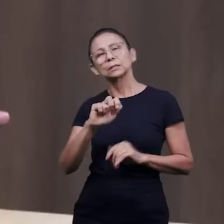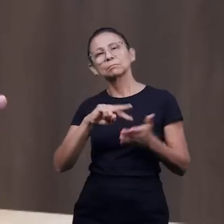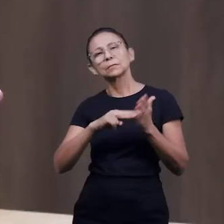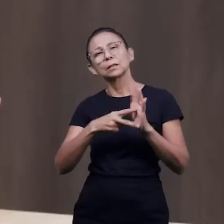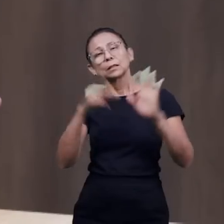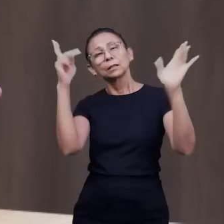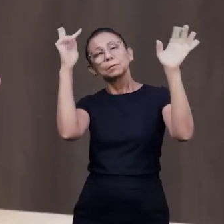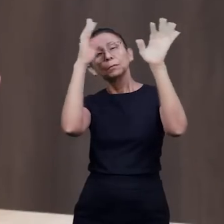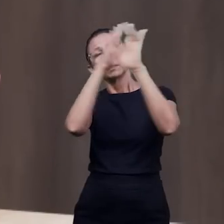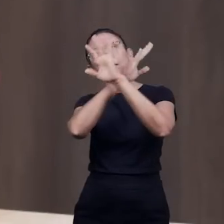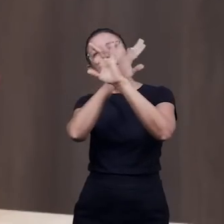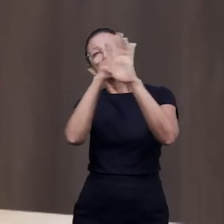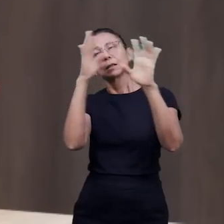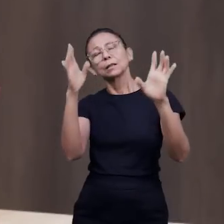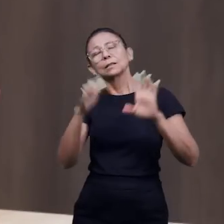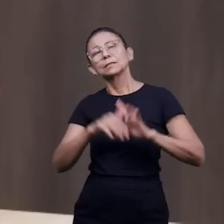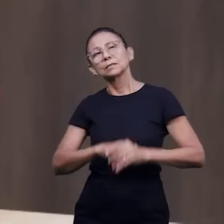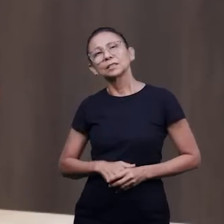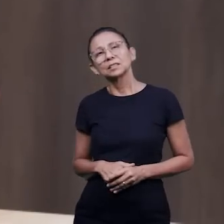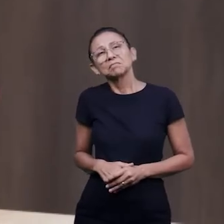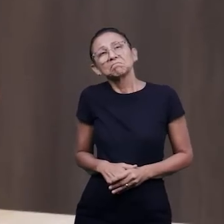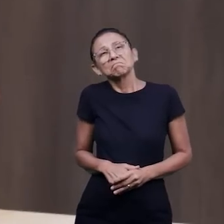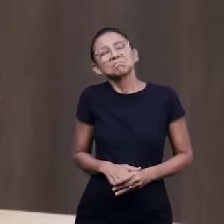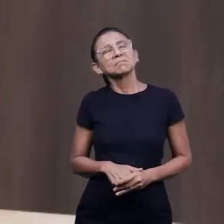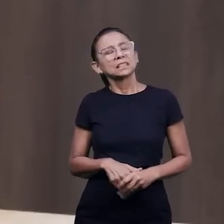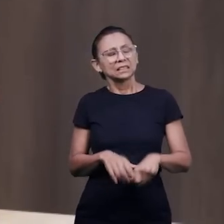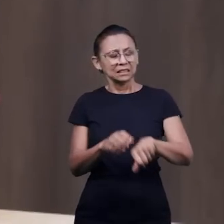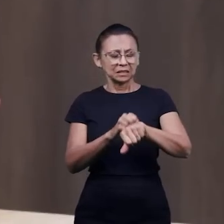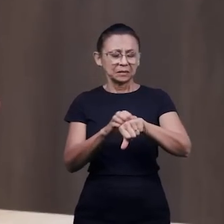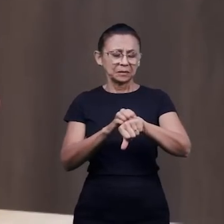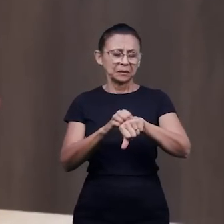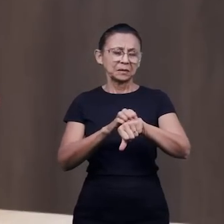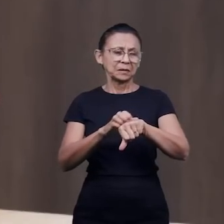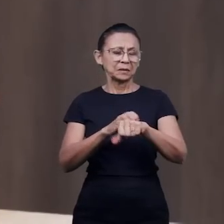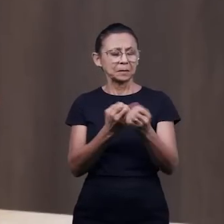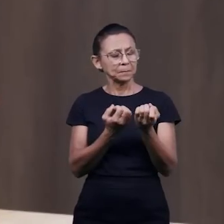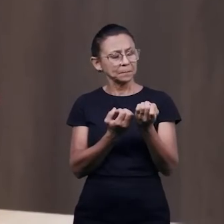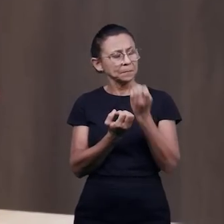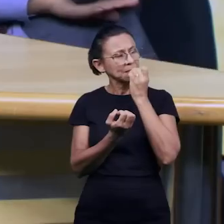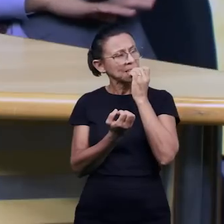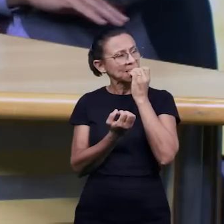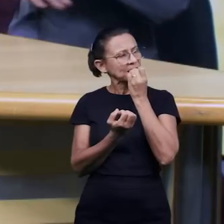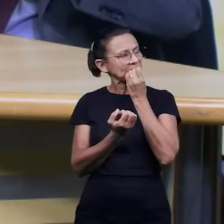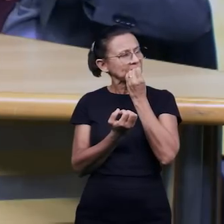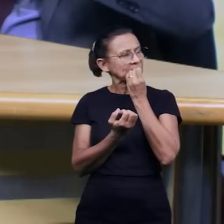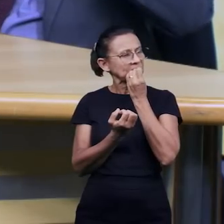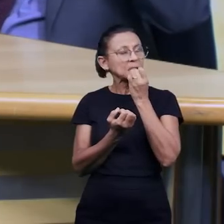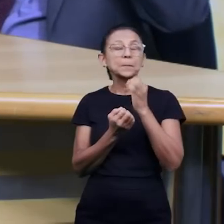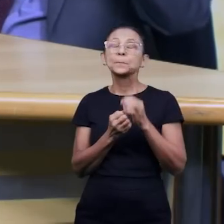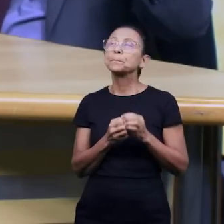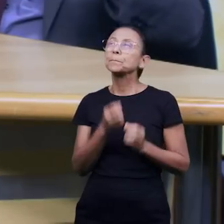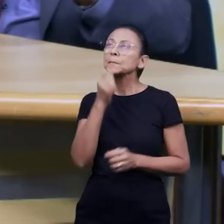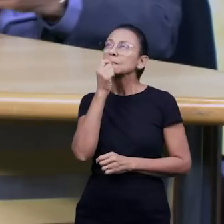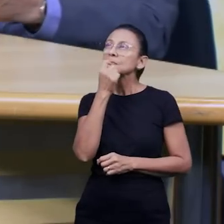que se tornou um anátema, né? Uma maldição na vida da família, uma maldição na vida da